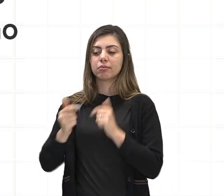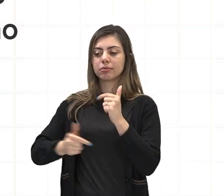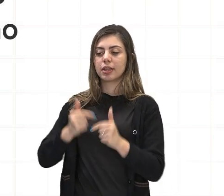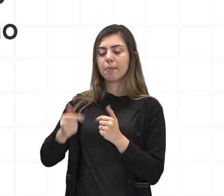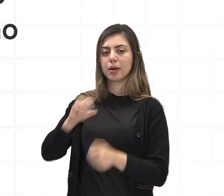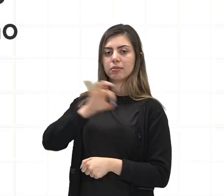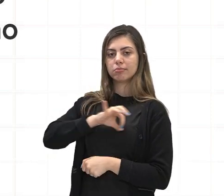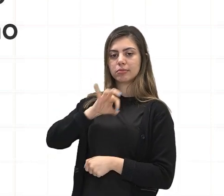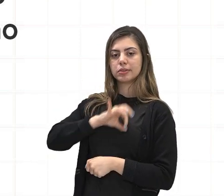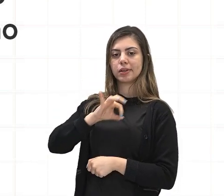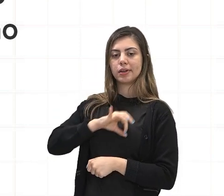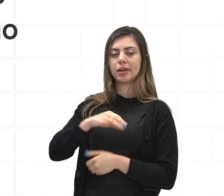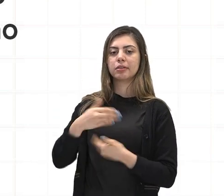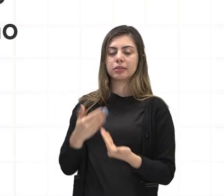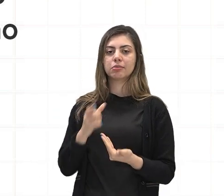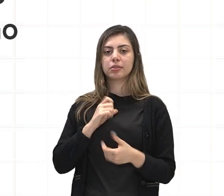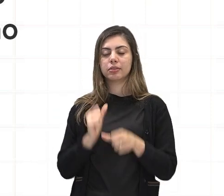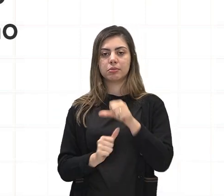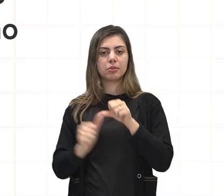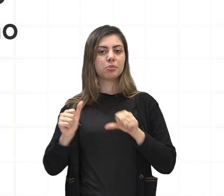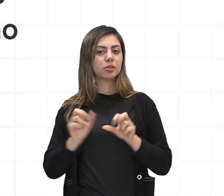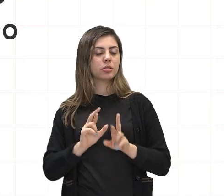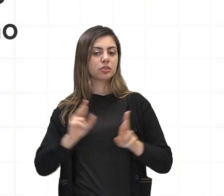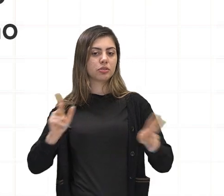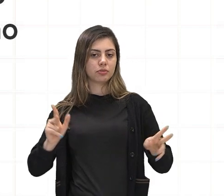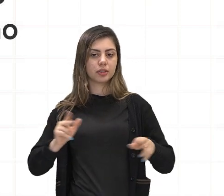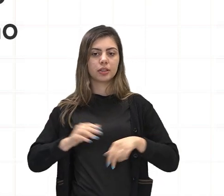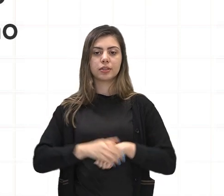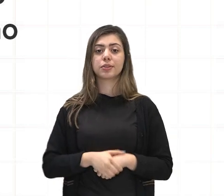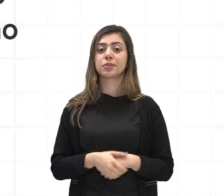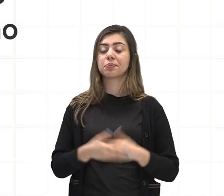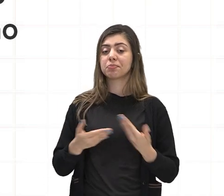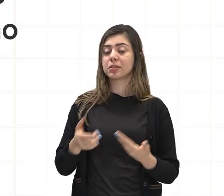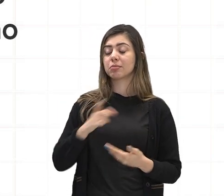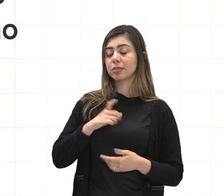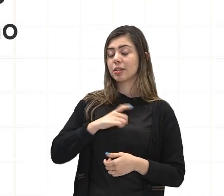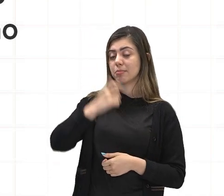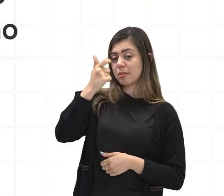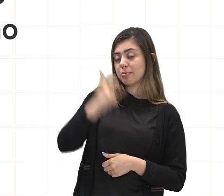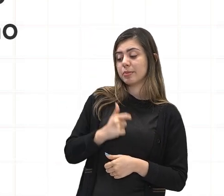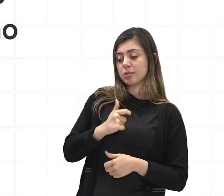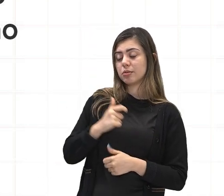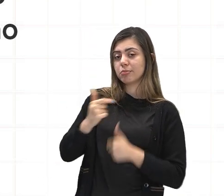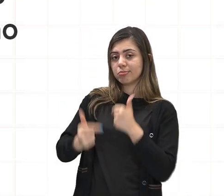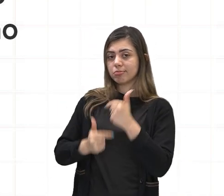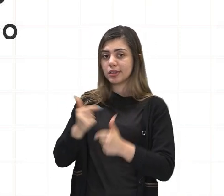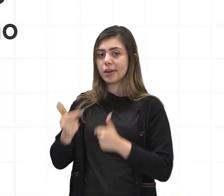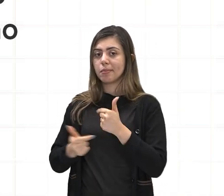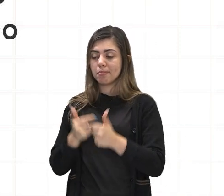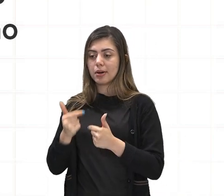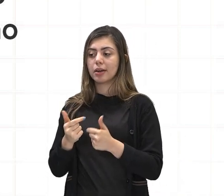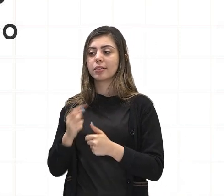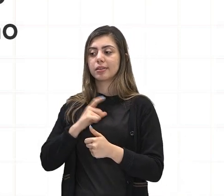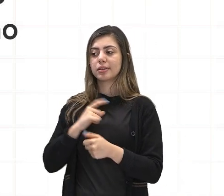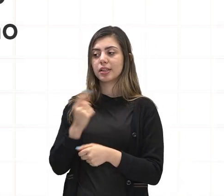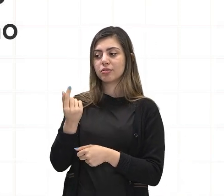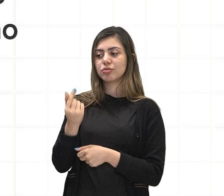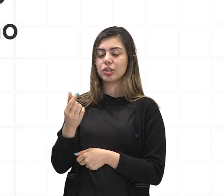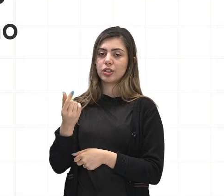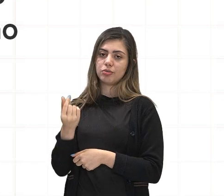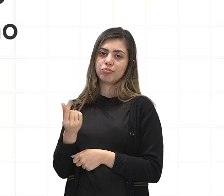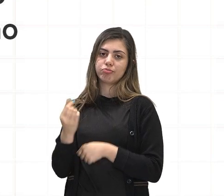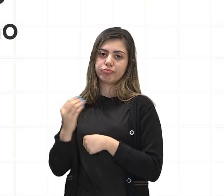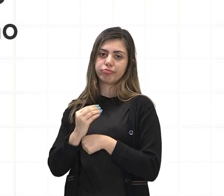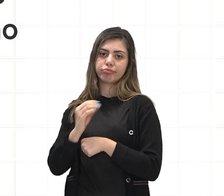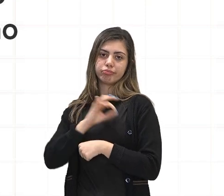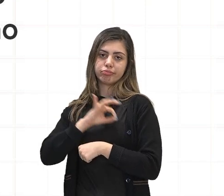reconfigurou as relações laborais, transformando o trabalhador em um funcionário remunerado,